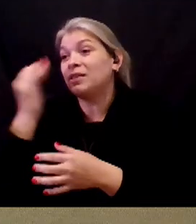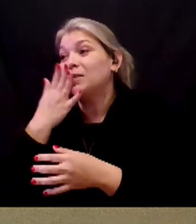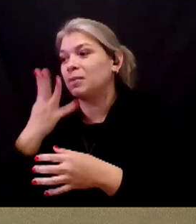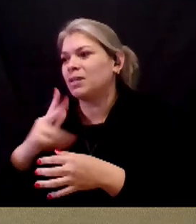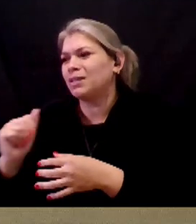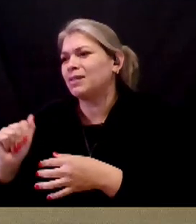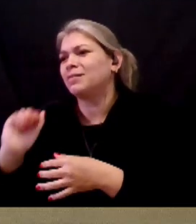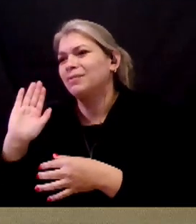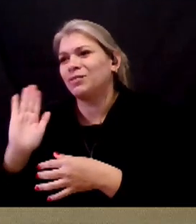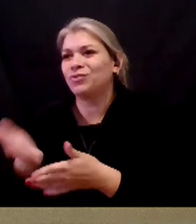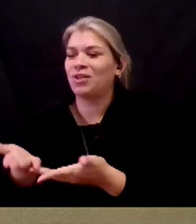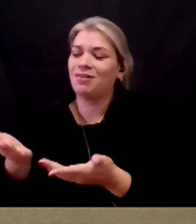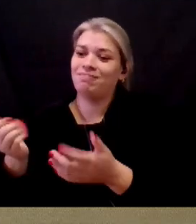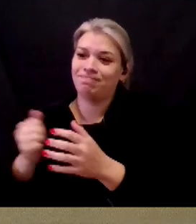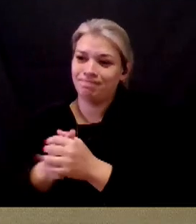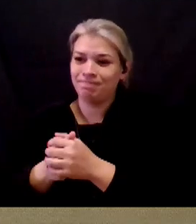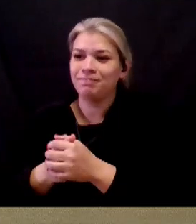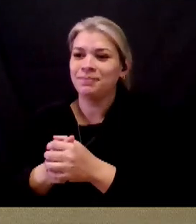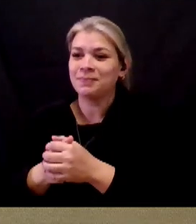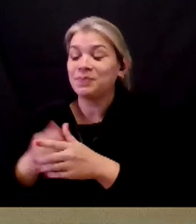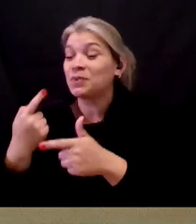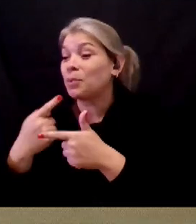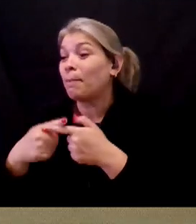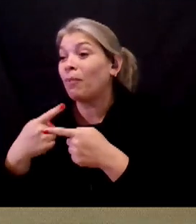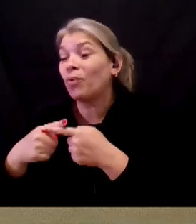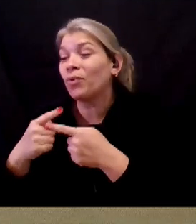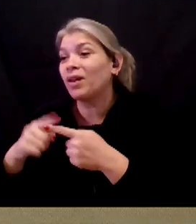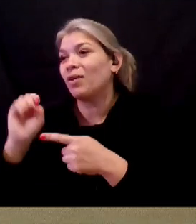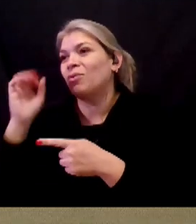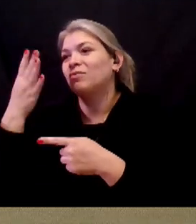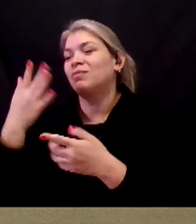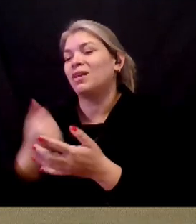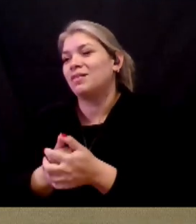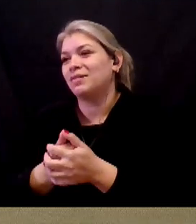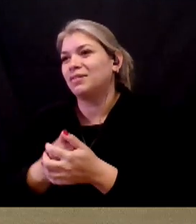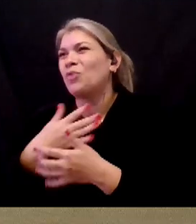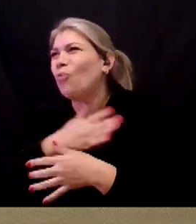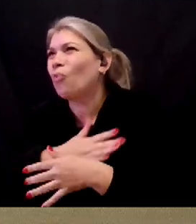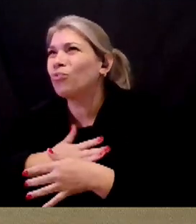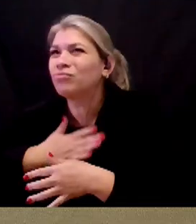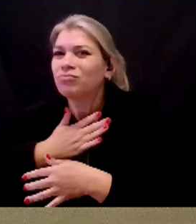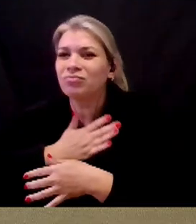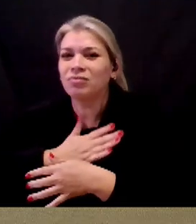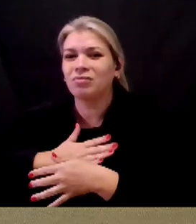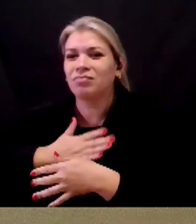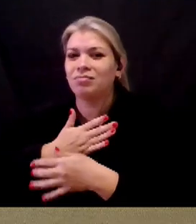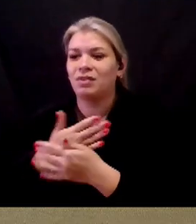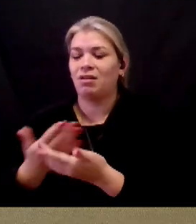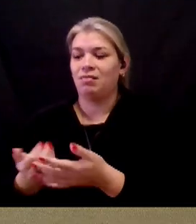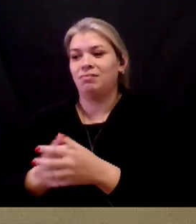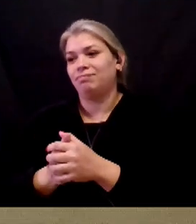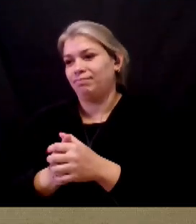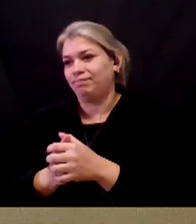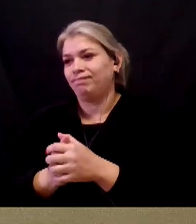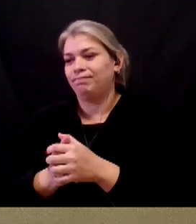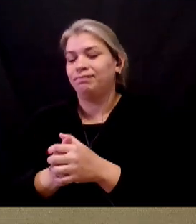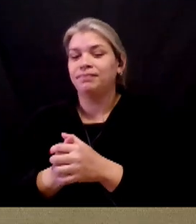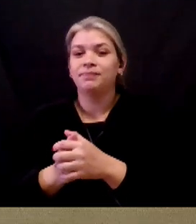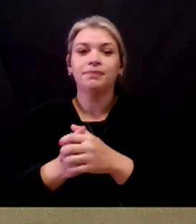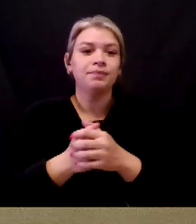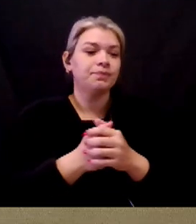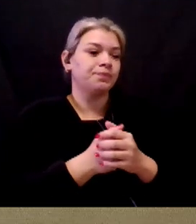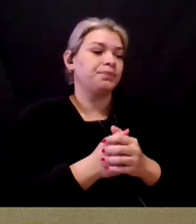porquê desse interesse por essa questão de skincare tão cedo assim?